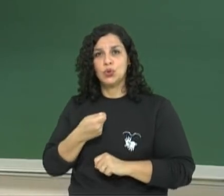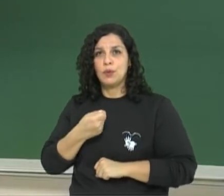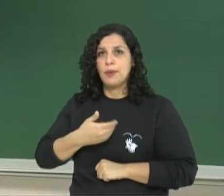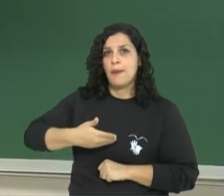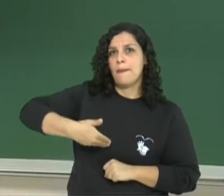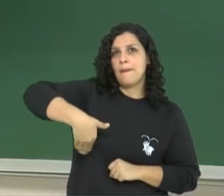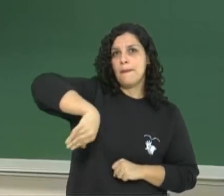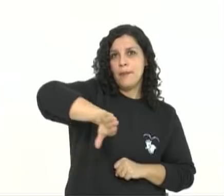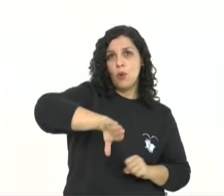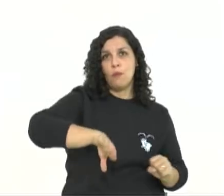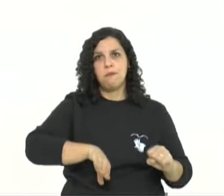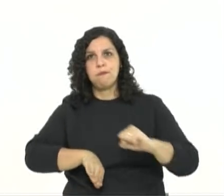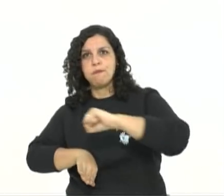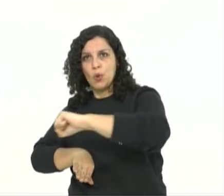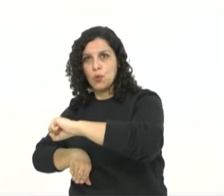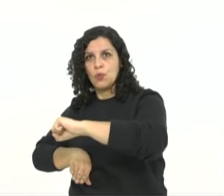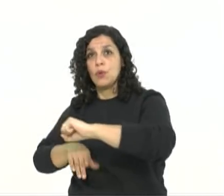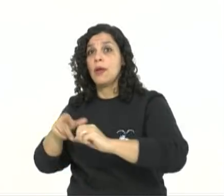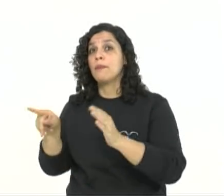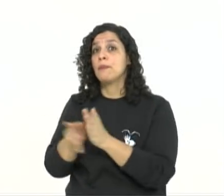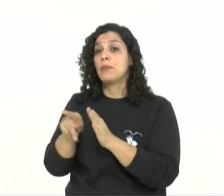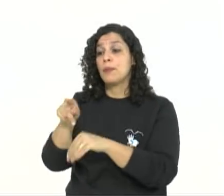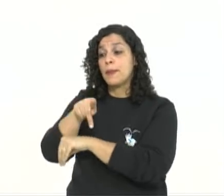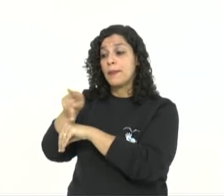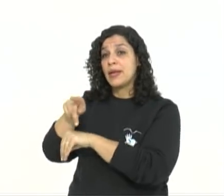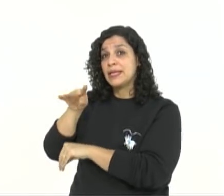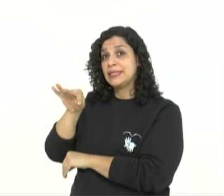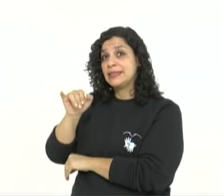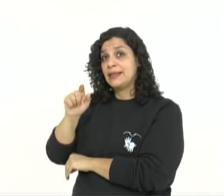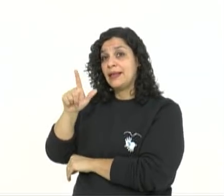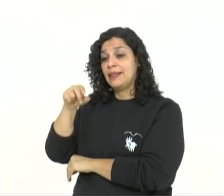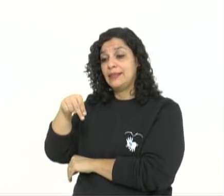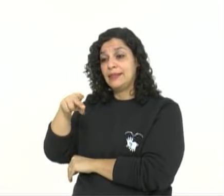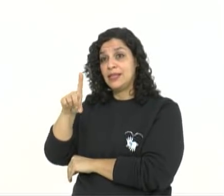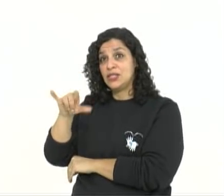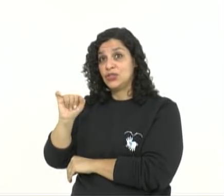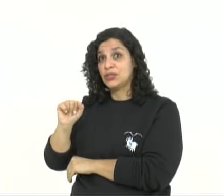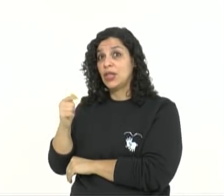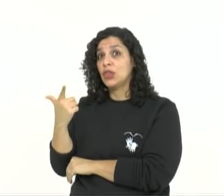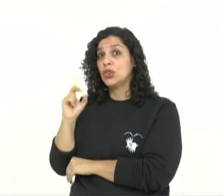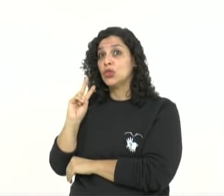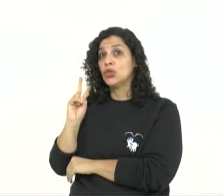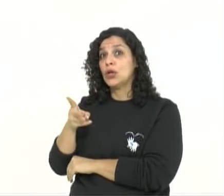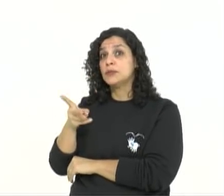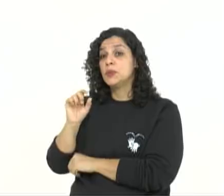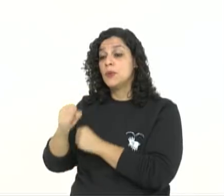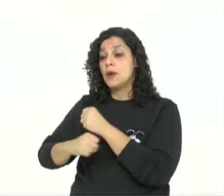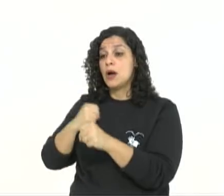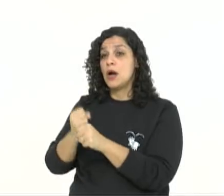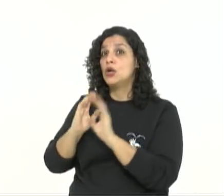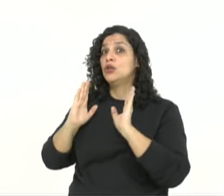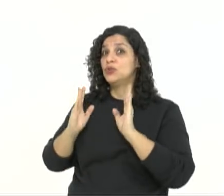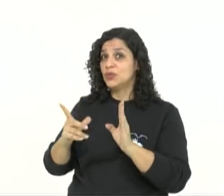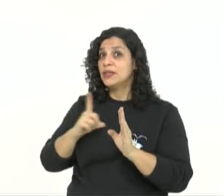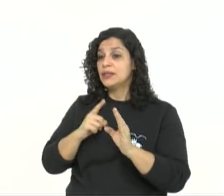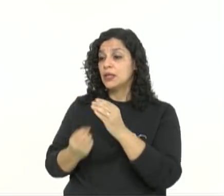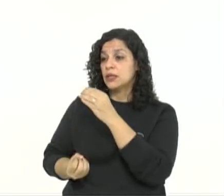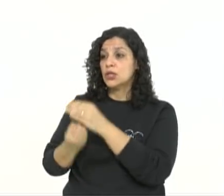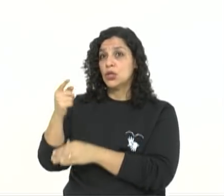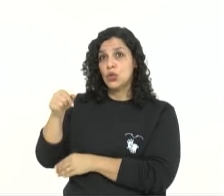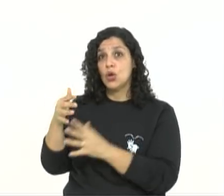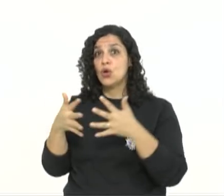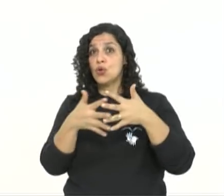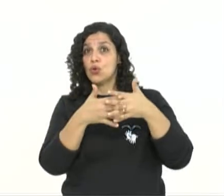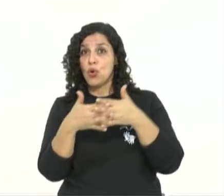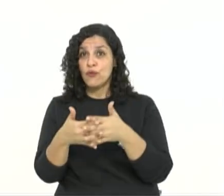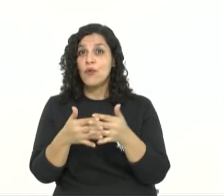Muay Thai, uma arte marcial tailandesa com mais de 2.000 anos de idade. A origem do Muay Thai